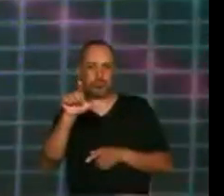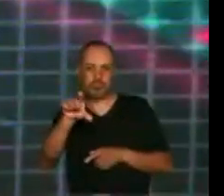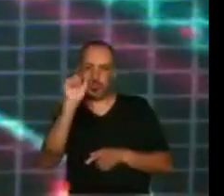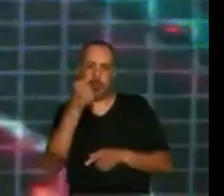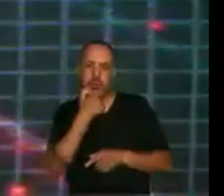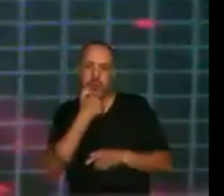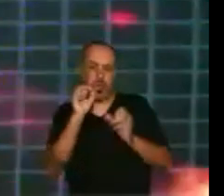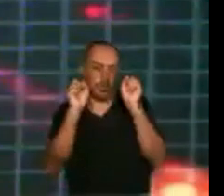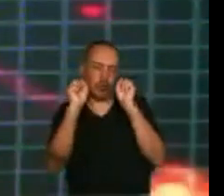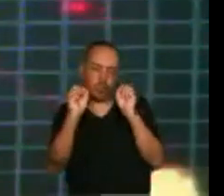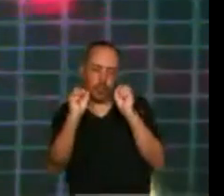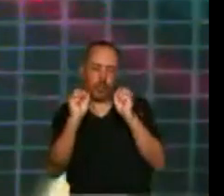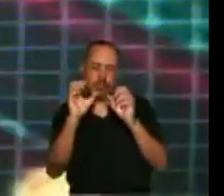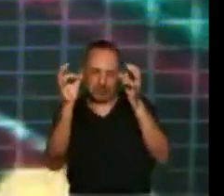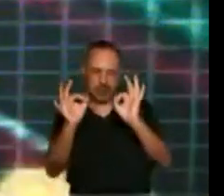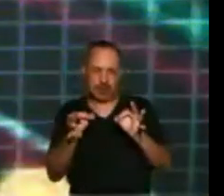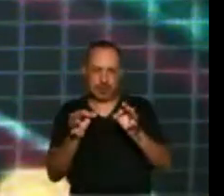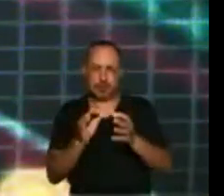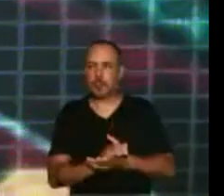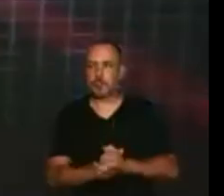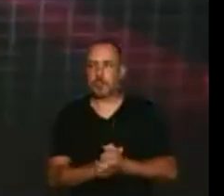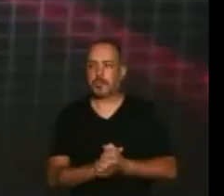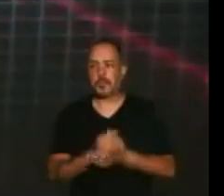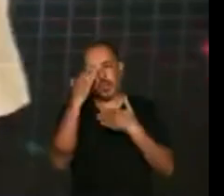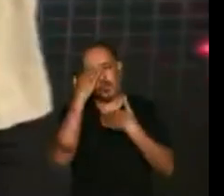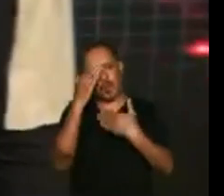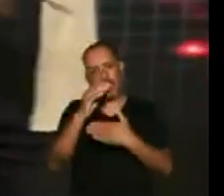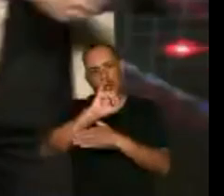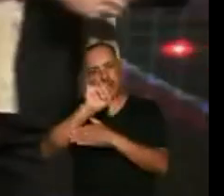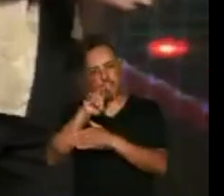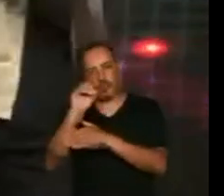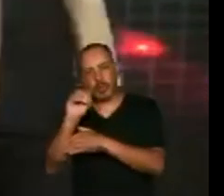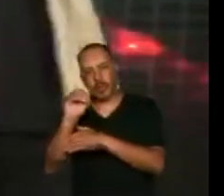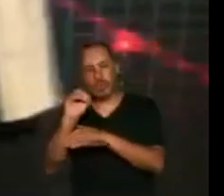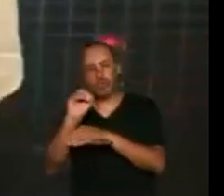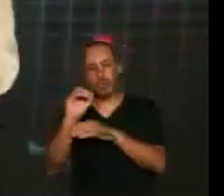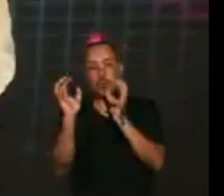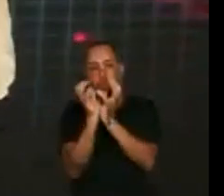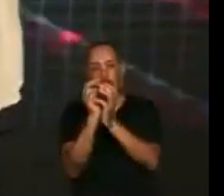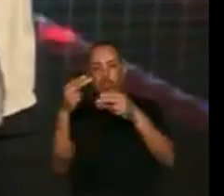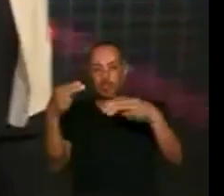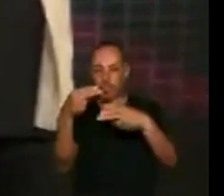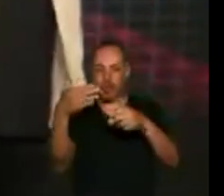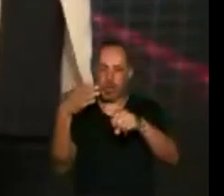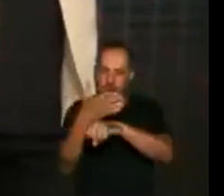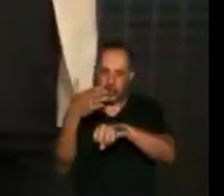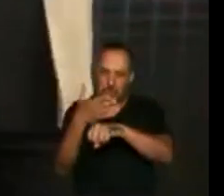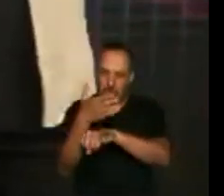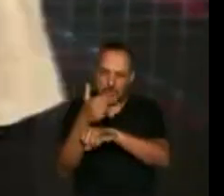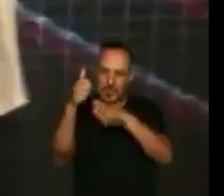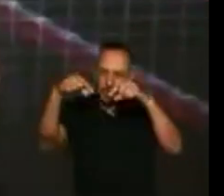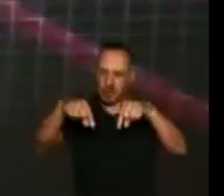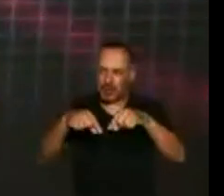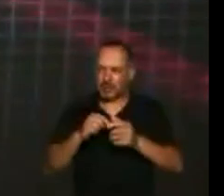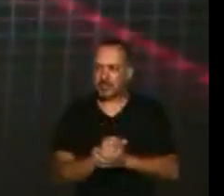de escolher ali inglês, certo? Obrigado, Juliano. Bruno. Obrigado a todo mundo do Sebrae pela participação aqui nesse primeiro bloco. Bruno, então, já queria...